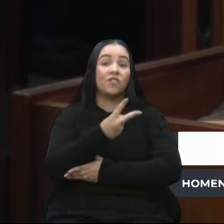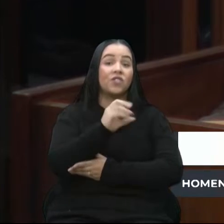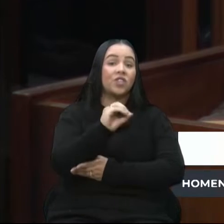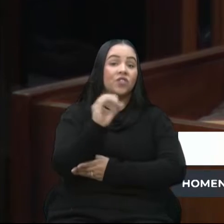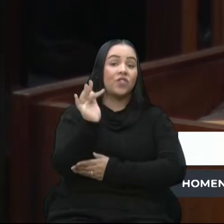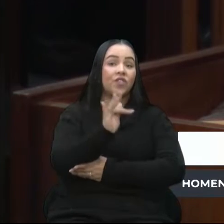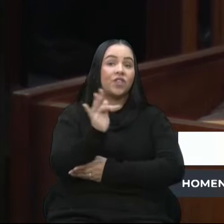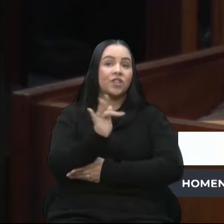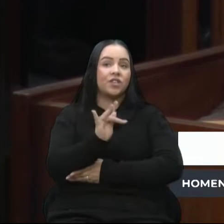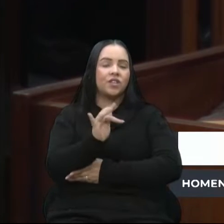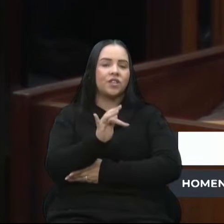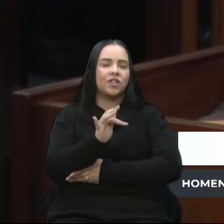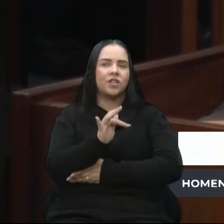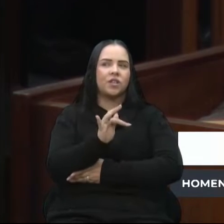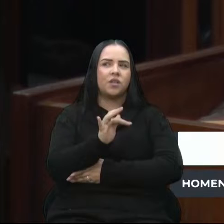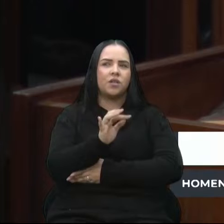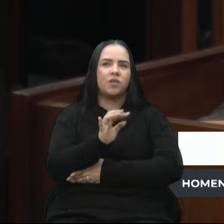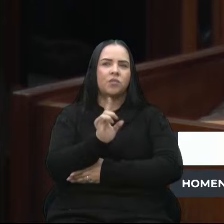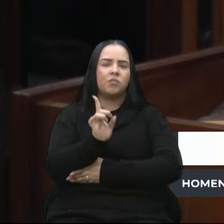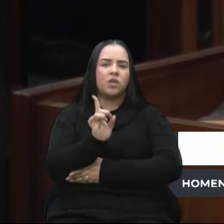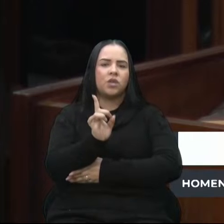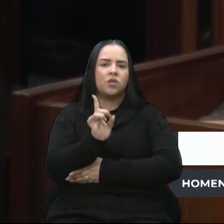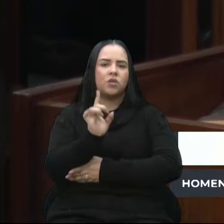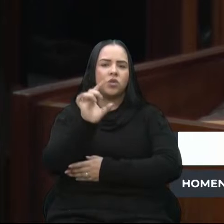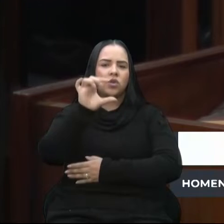fevereiro de